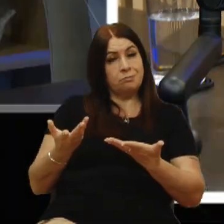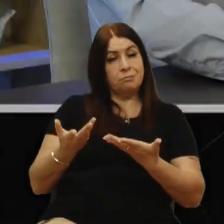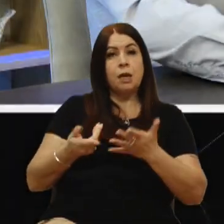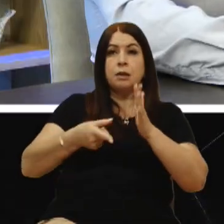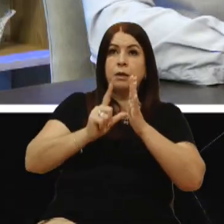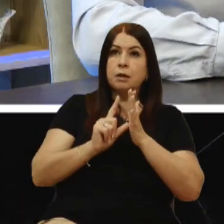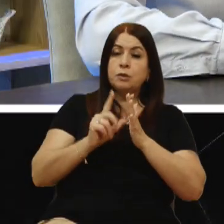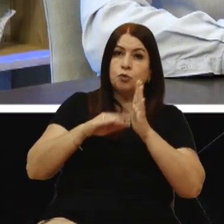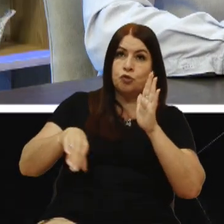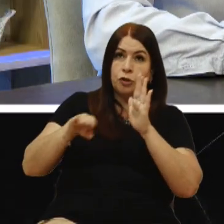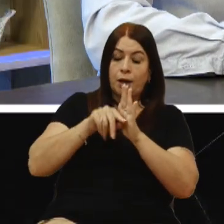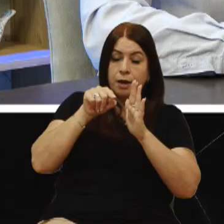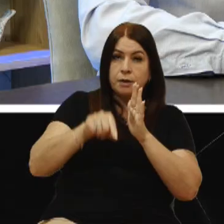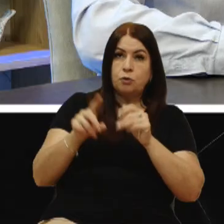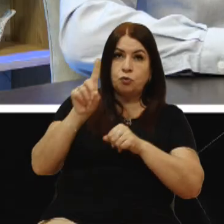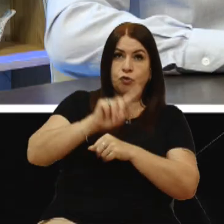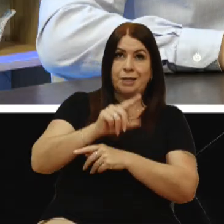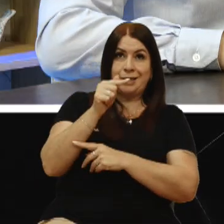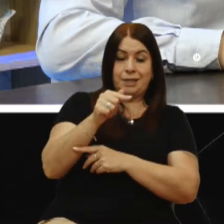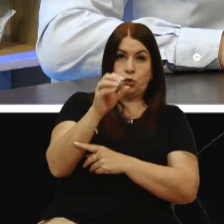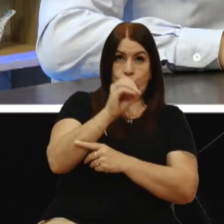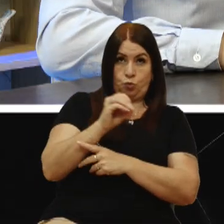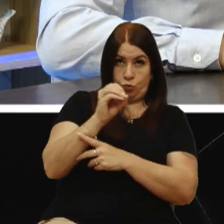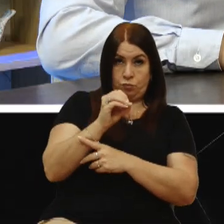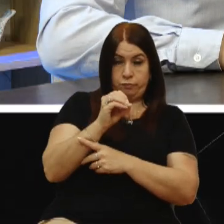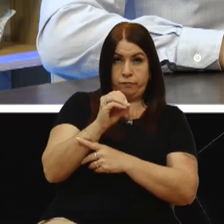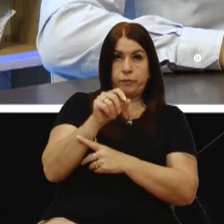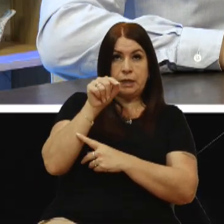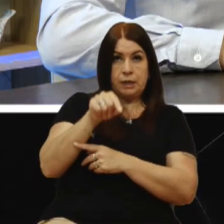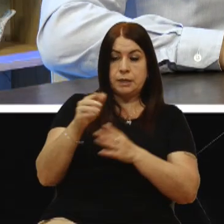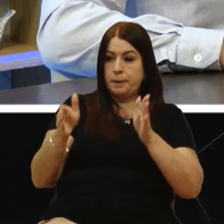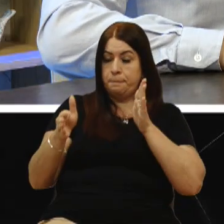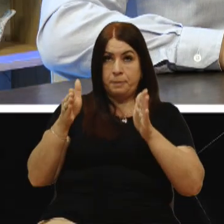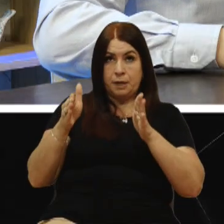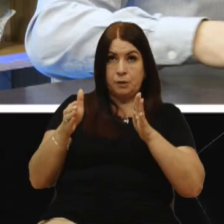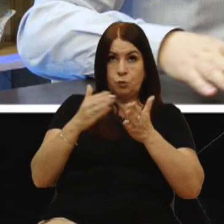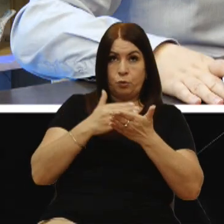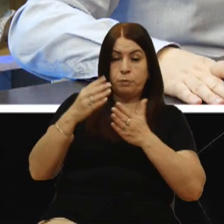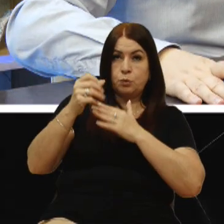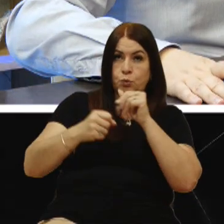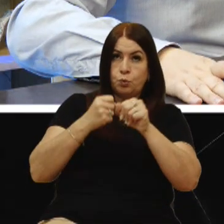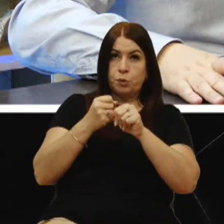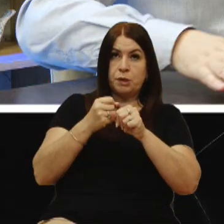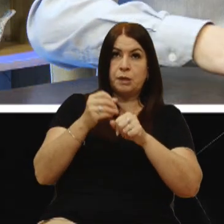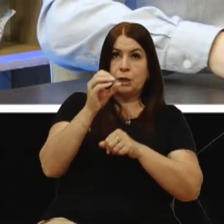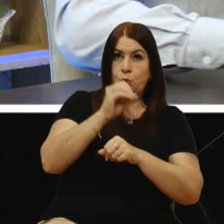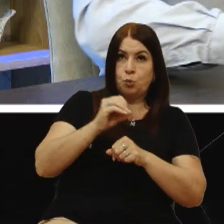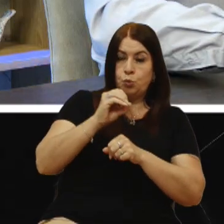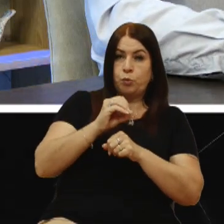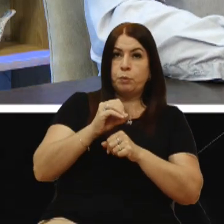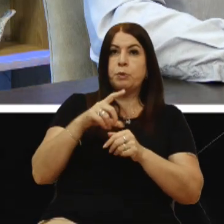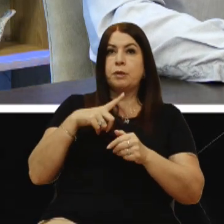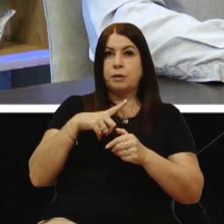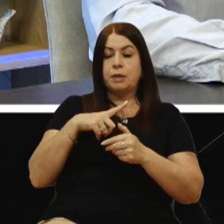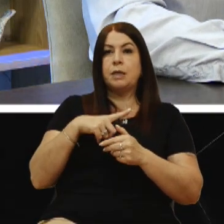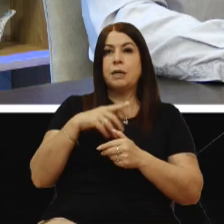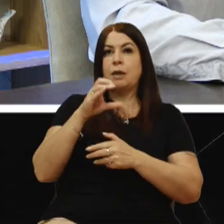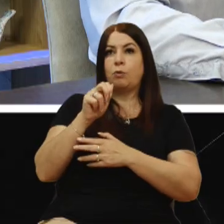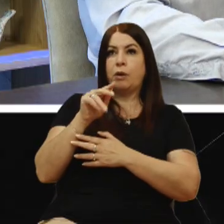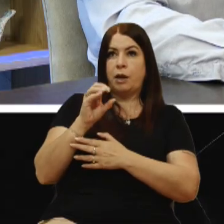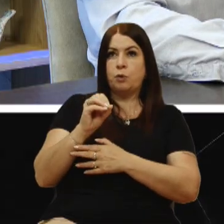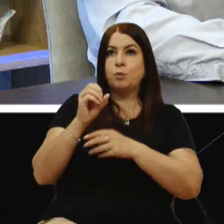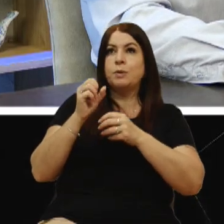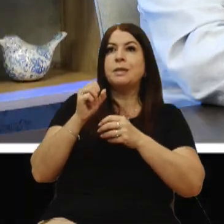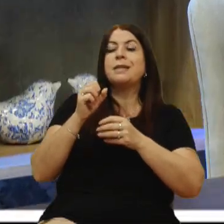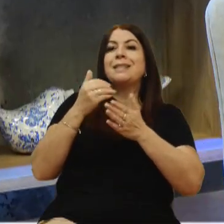do senhor chegar aqui no dia 7 de outubro, nesse período do início do ano até outubro, ocupou o cargo de